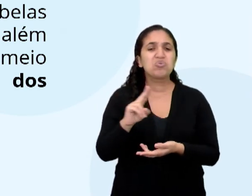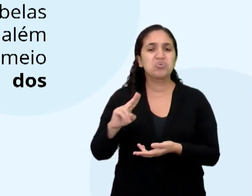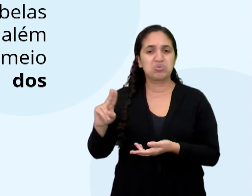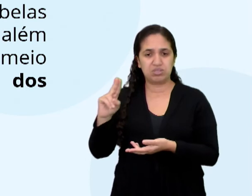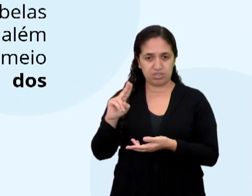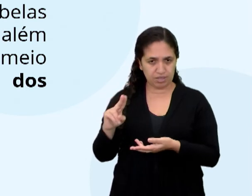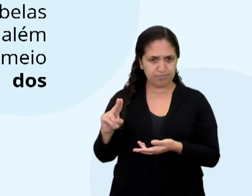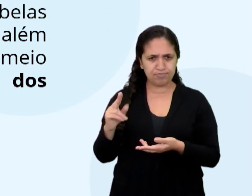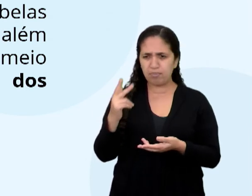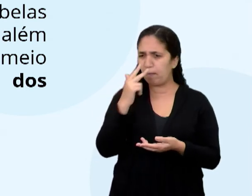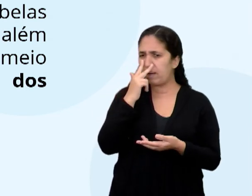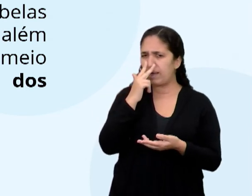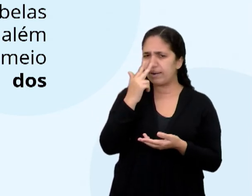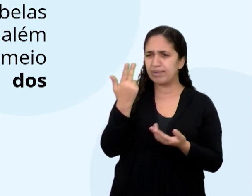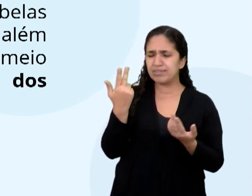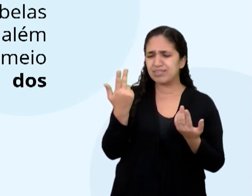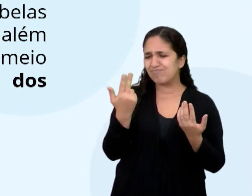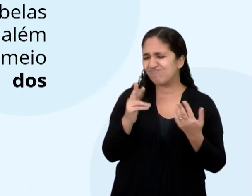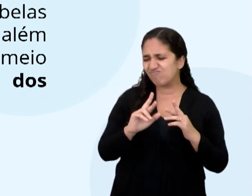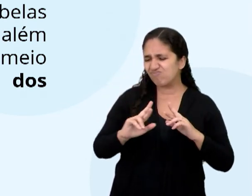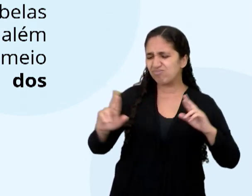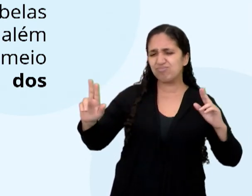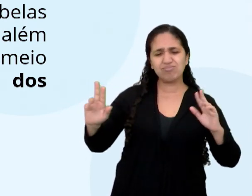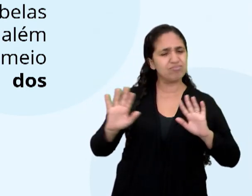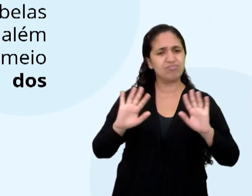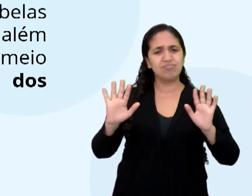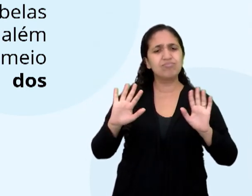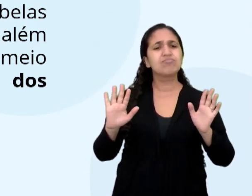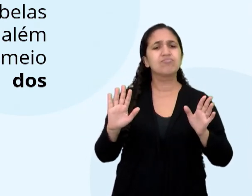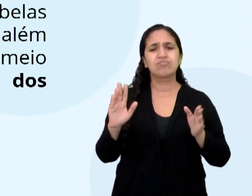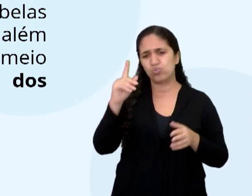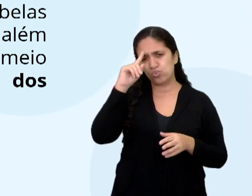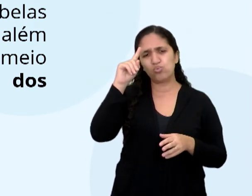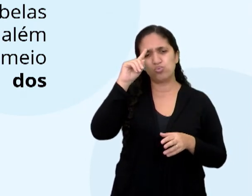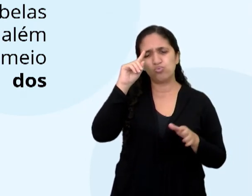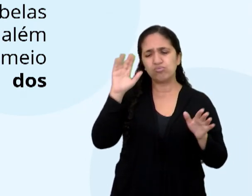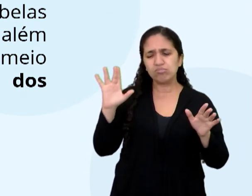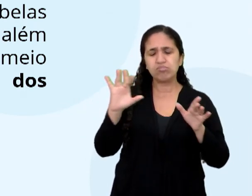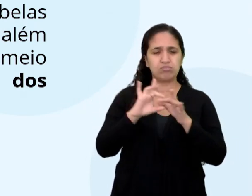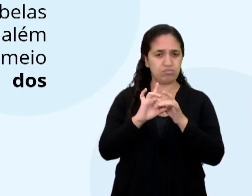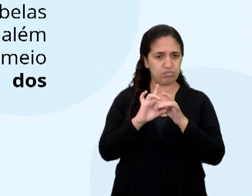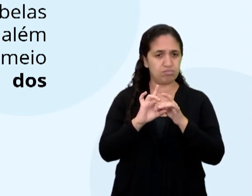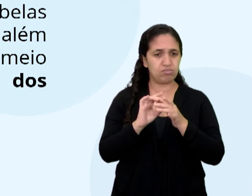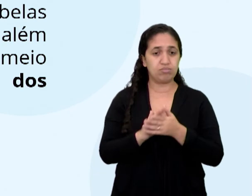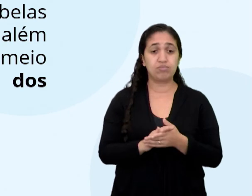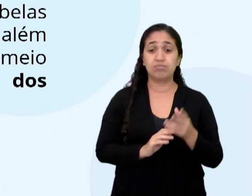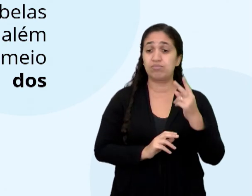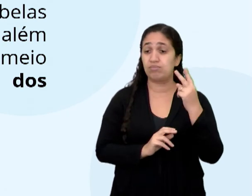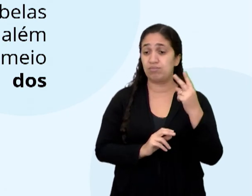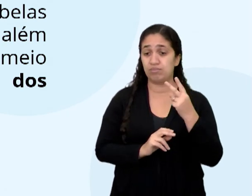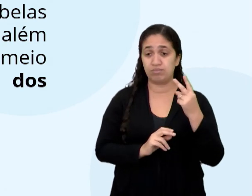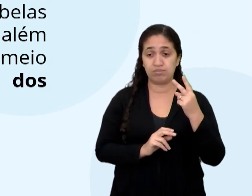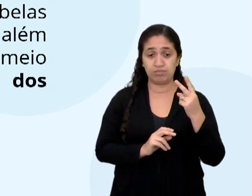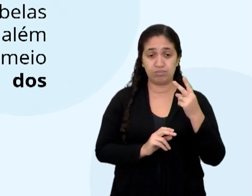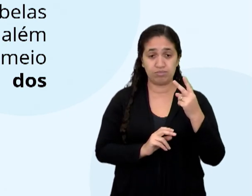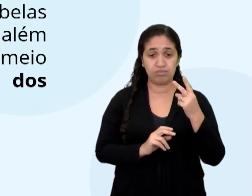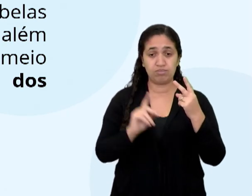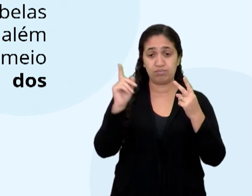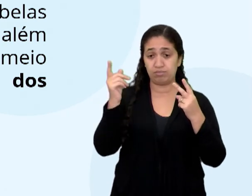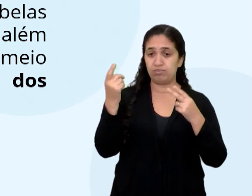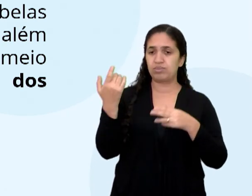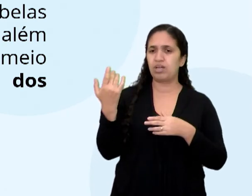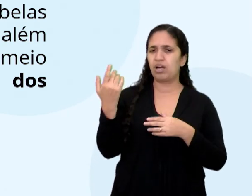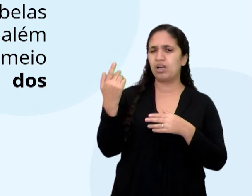parecem tão distantes da nossa rotina, na realidade elas estão muito presentes. E a segunda, se pensarmos nas questões que